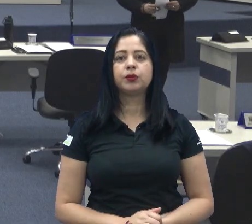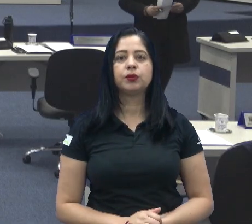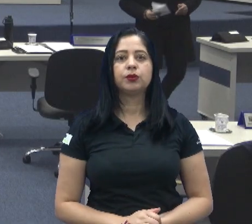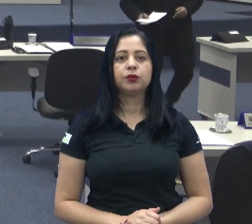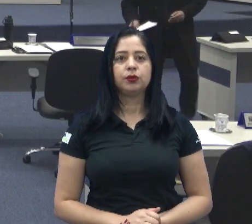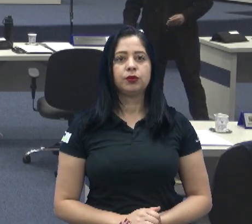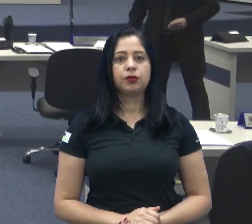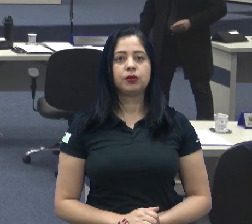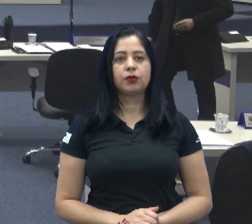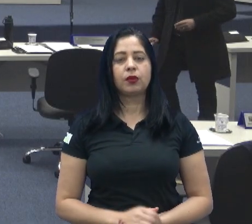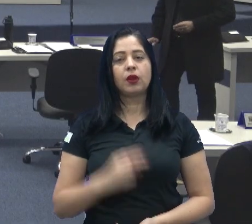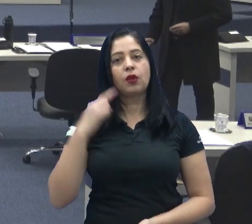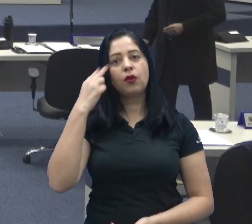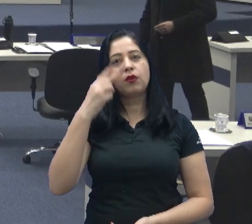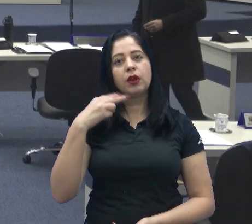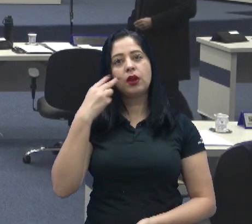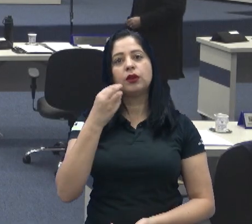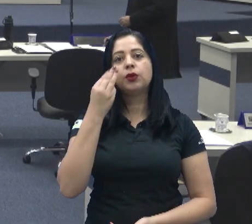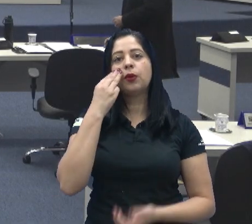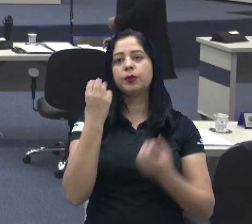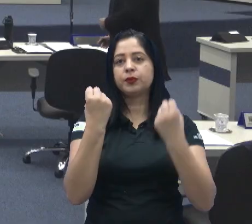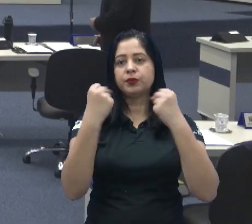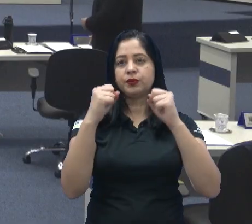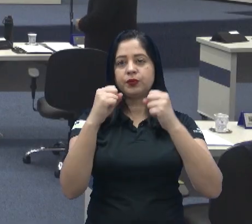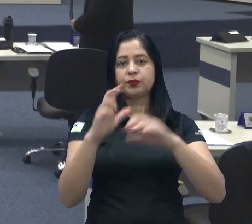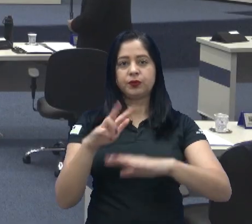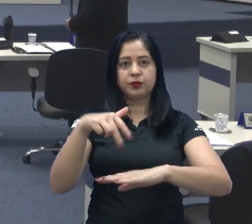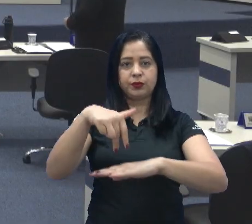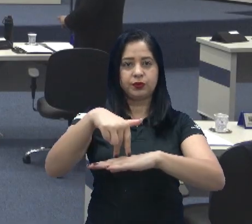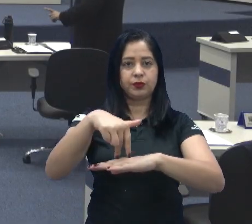Questão de ordem, vereador Marcão, da Academia.